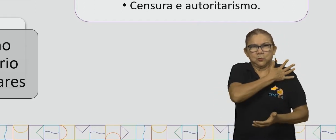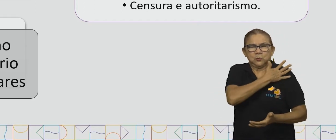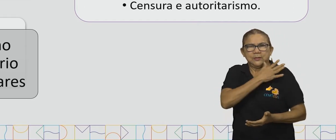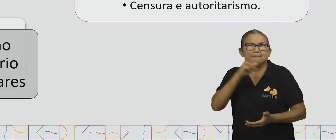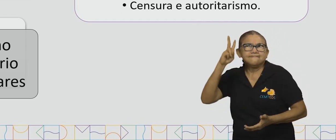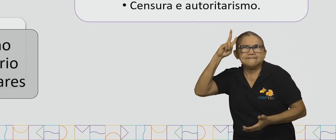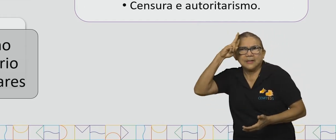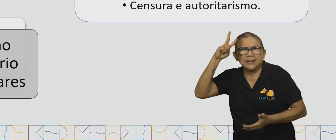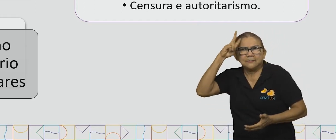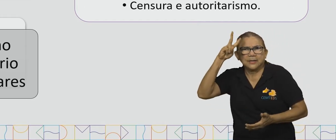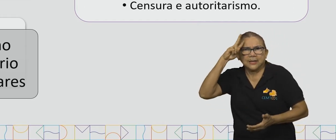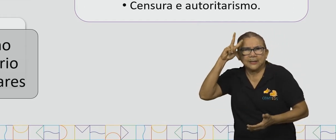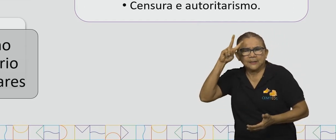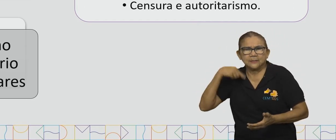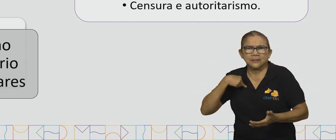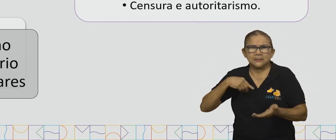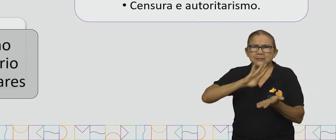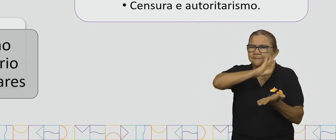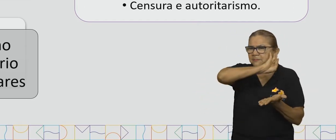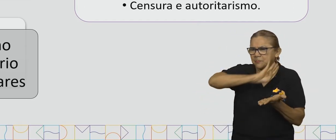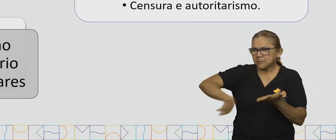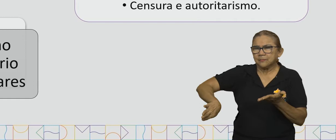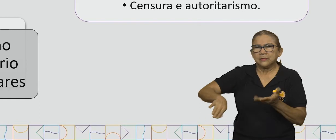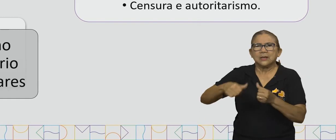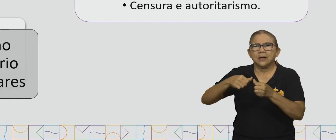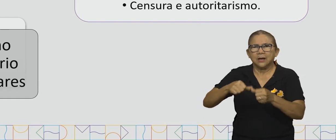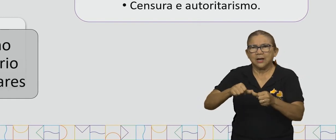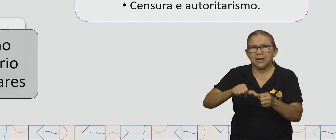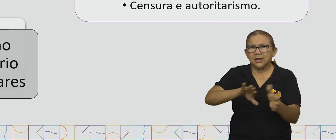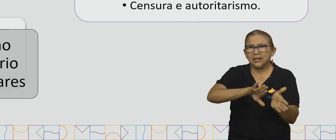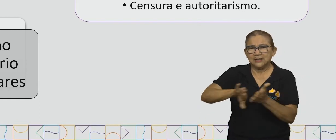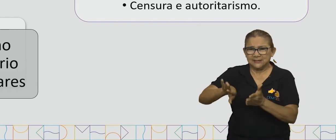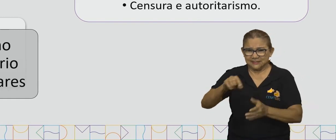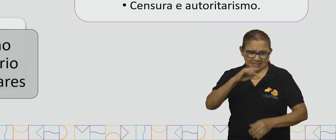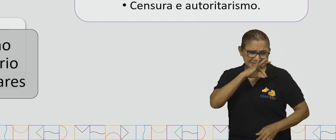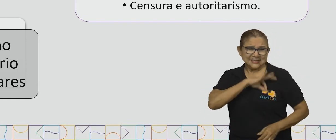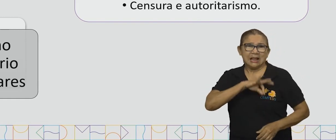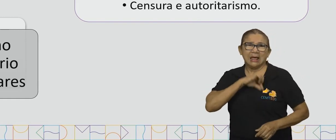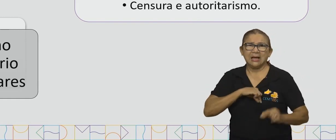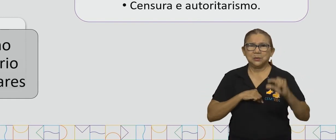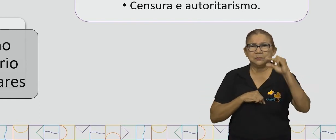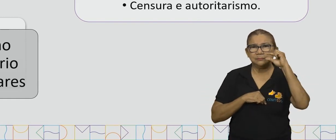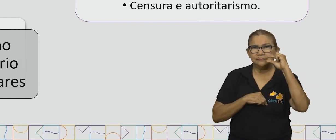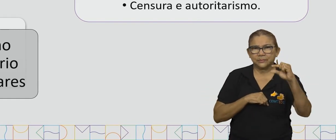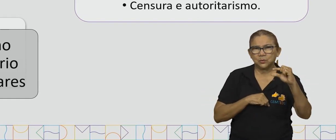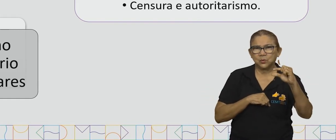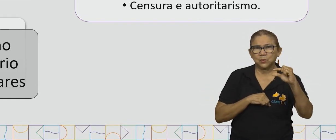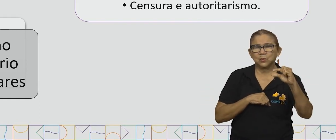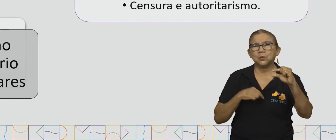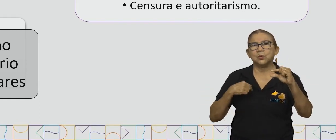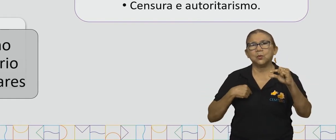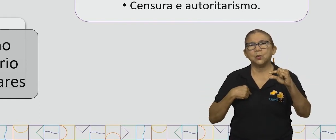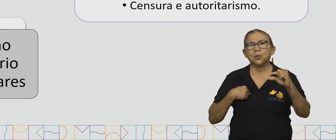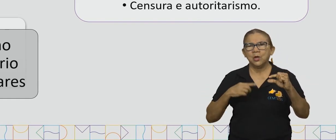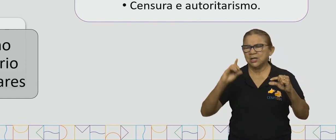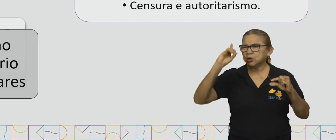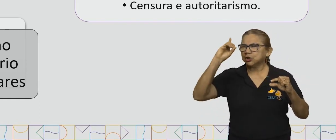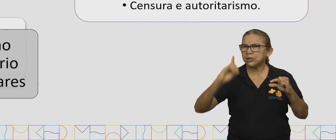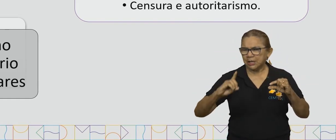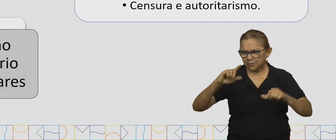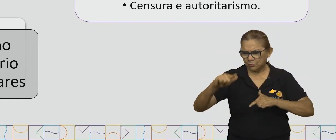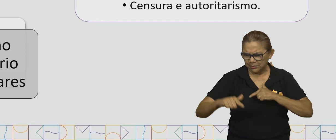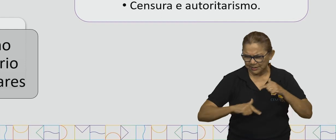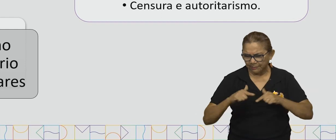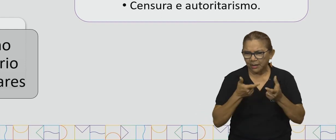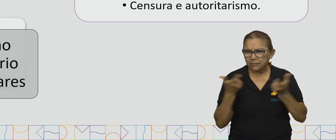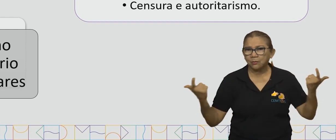procurou combater os direitos dos trabalhadores. Os salários foram mantidos baixos, houve redução de direitos dos trabalhadores